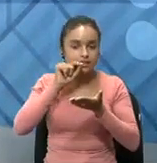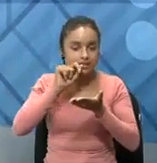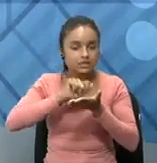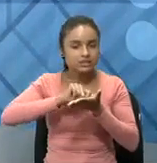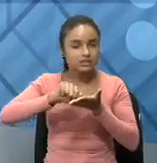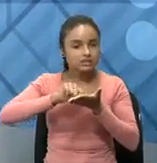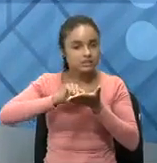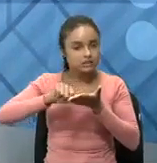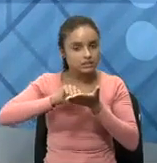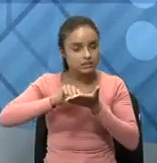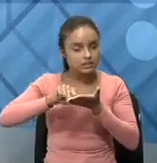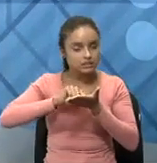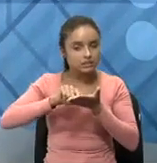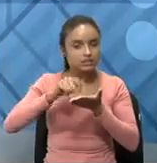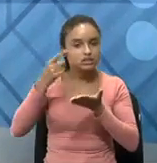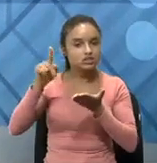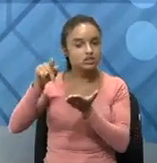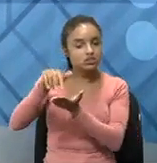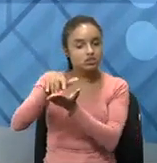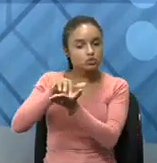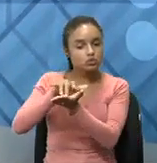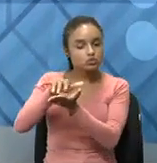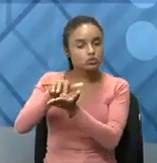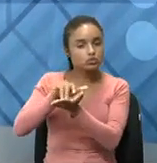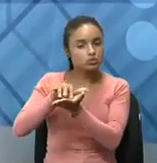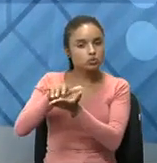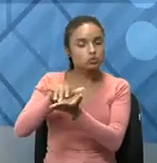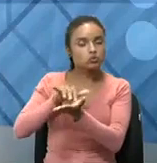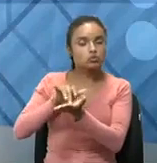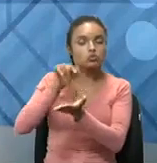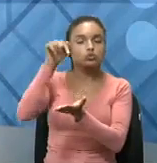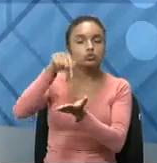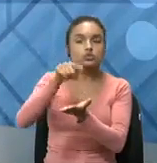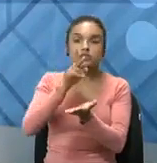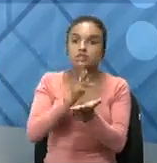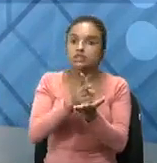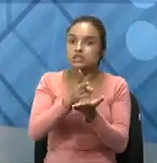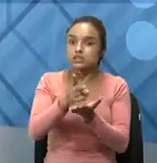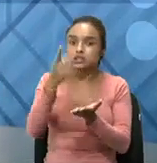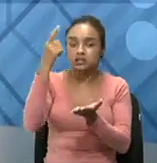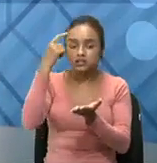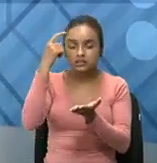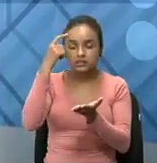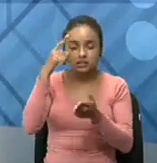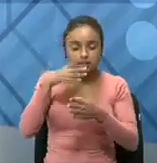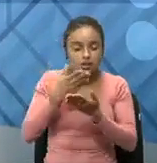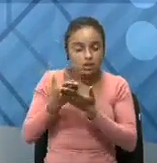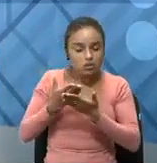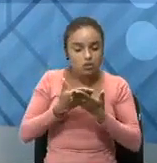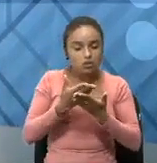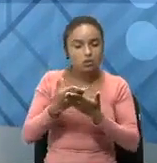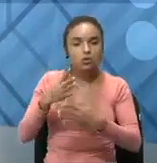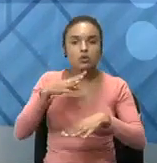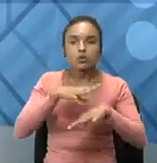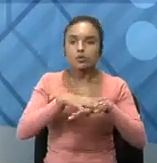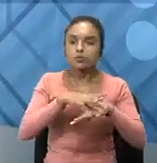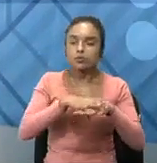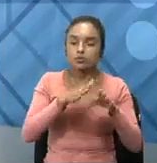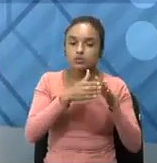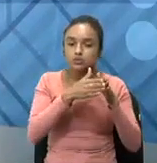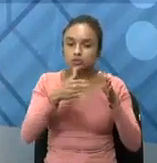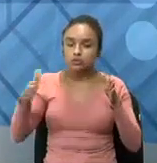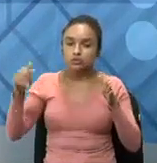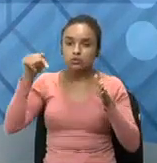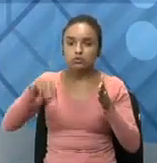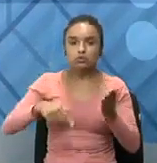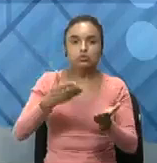com borracha, com a sua calculadora. A calculadora é importante, sempre em mãos e, lógico, vai ser necessário ao longo dessas